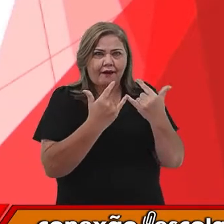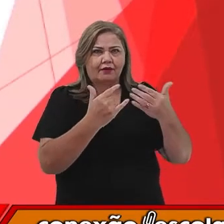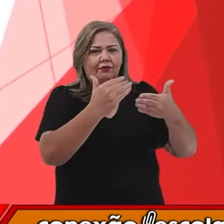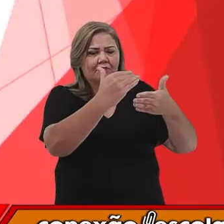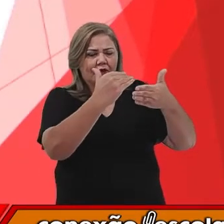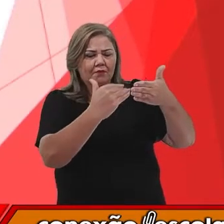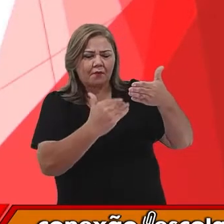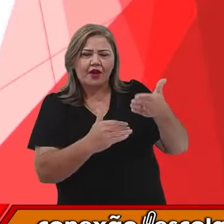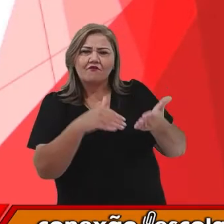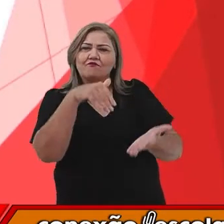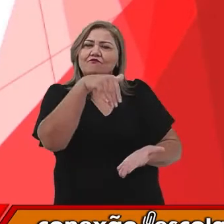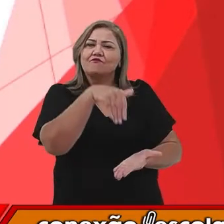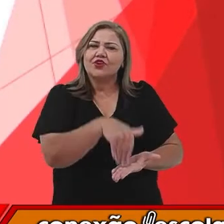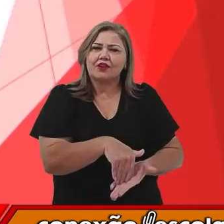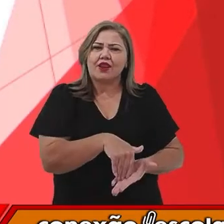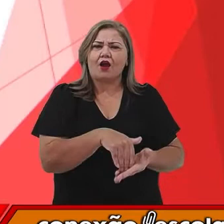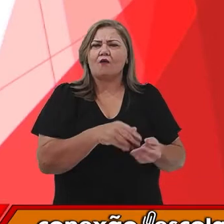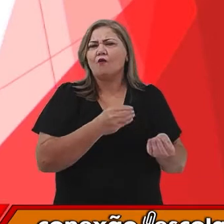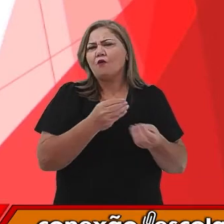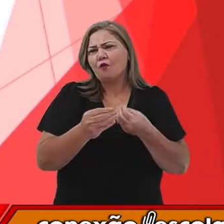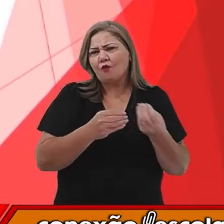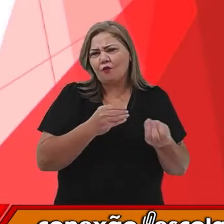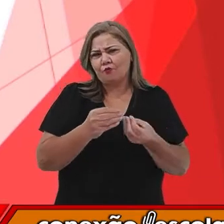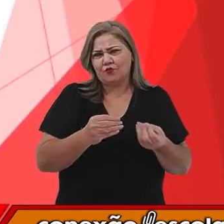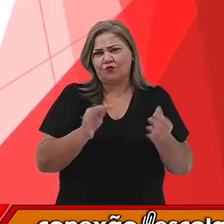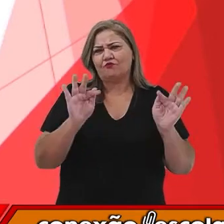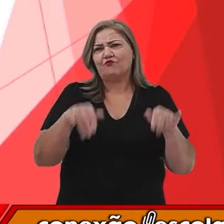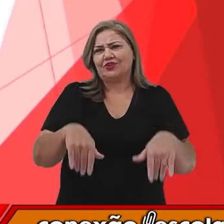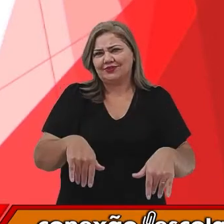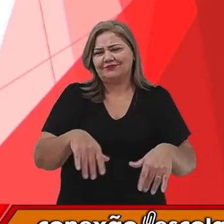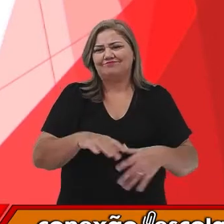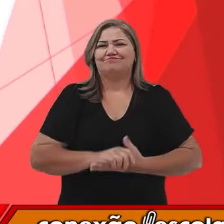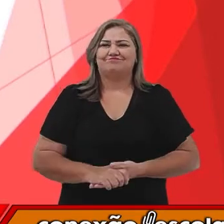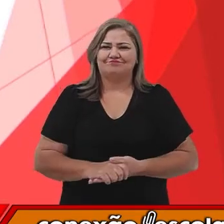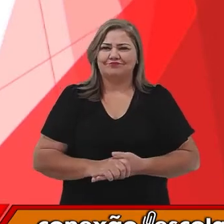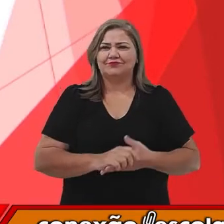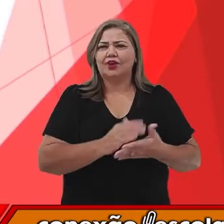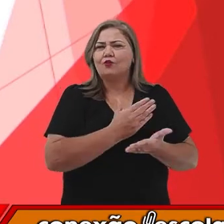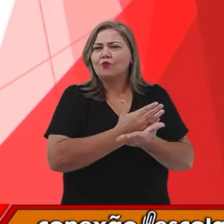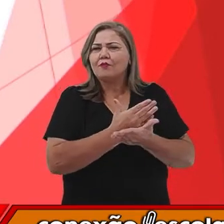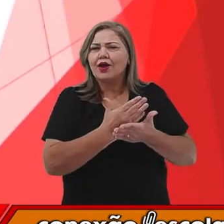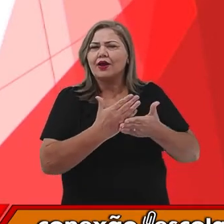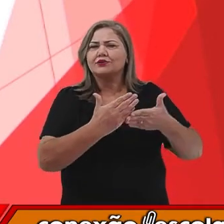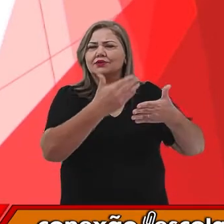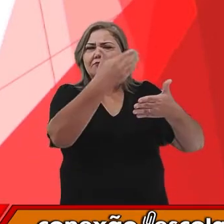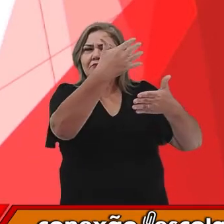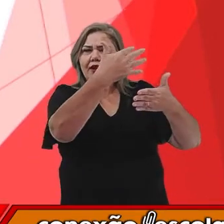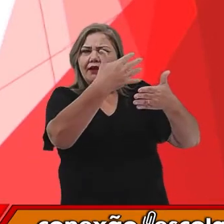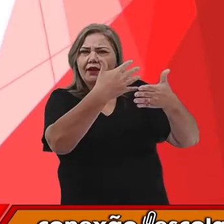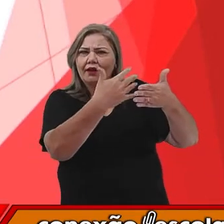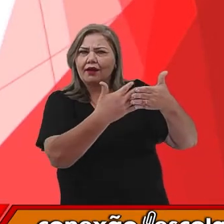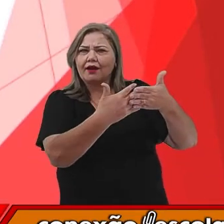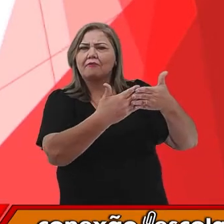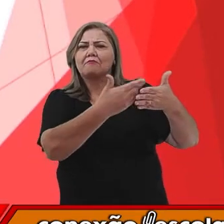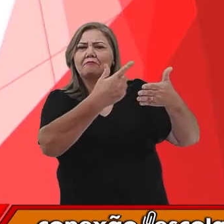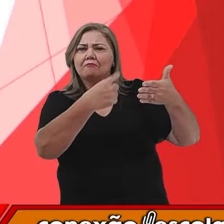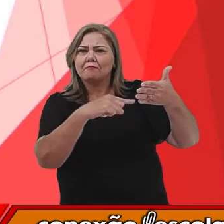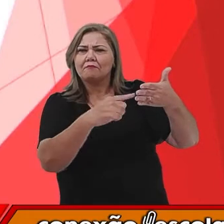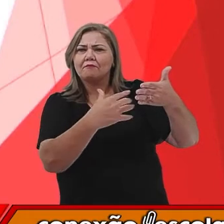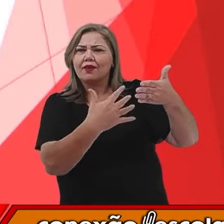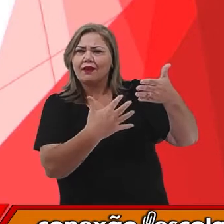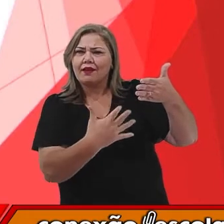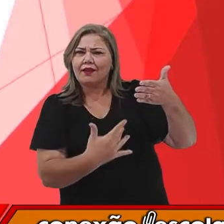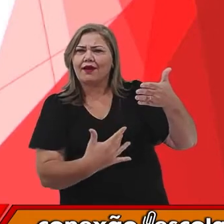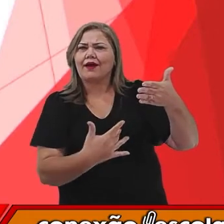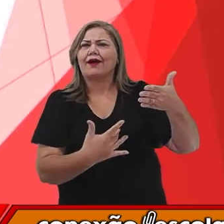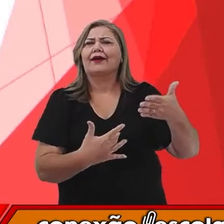e o desfecho, que é como essa narrativa termina. Então, a situação inicial aqui traz o narrador personagem que conta